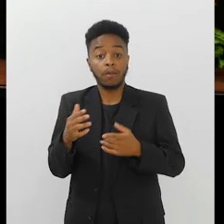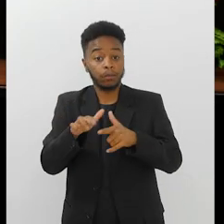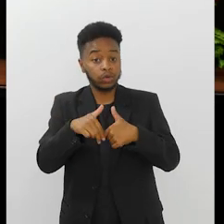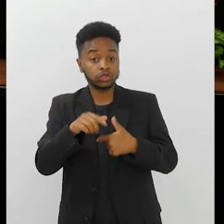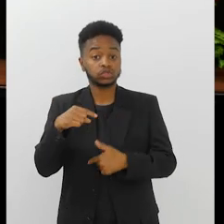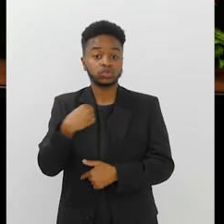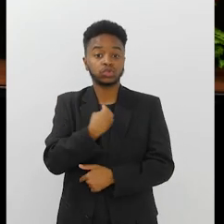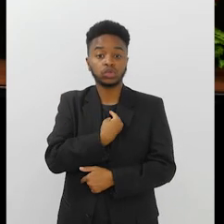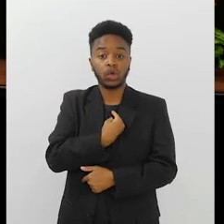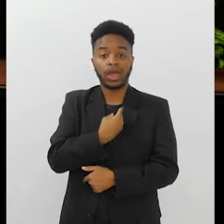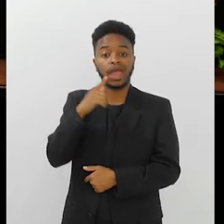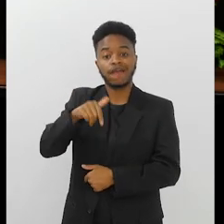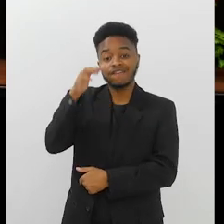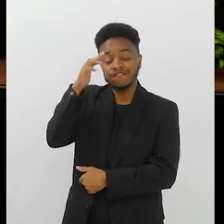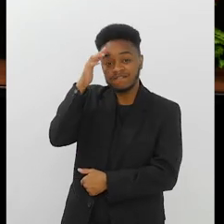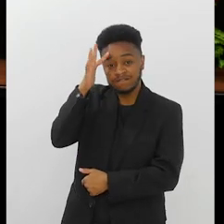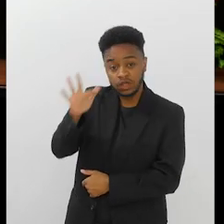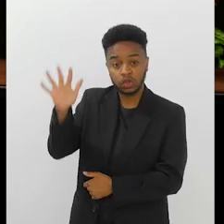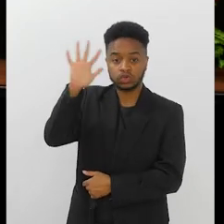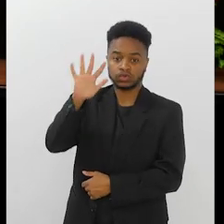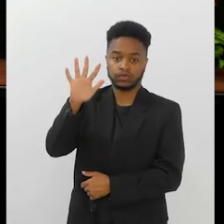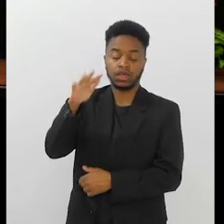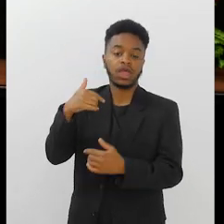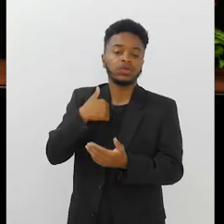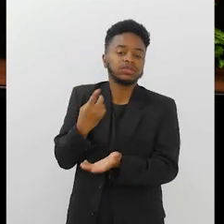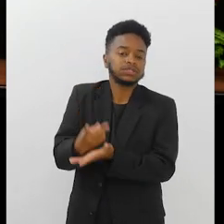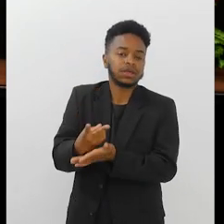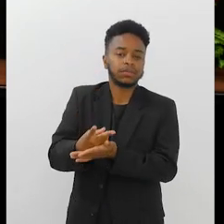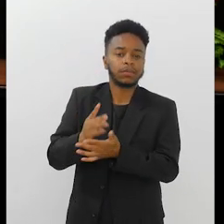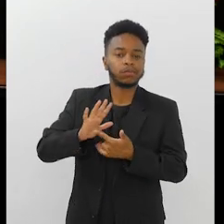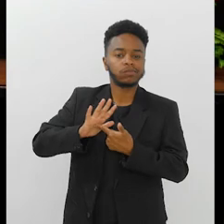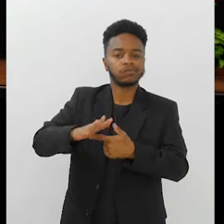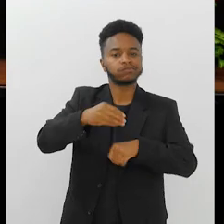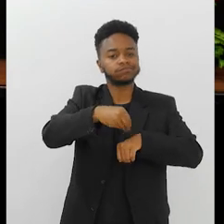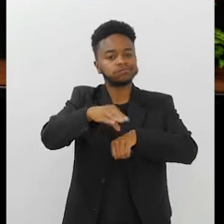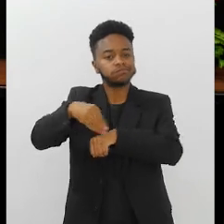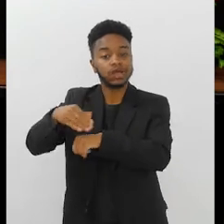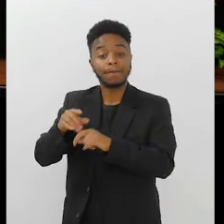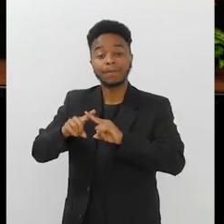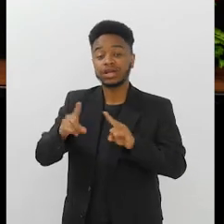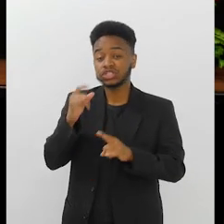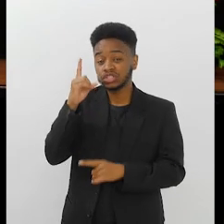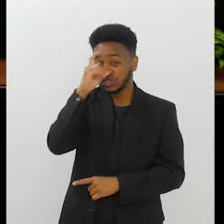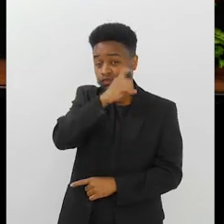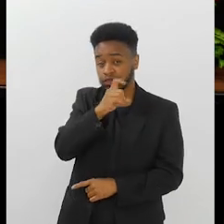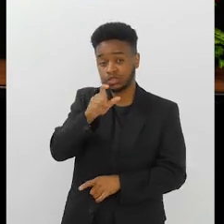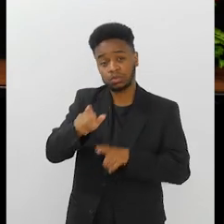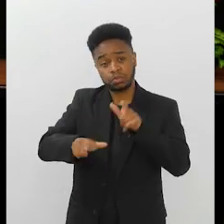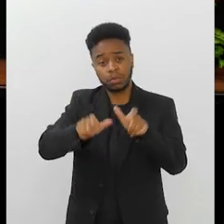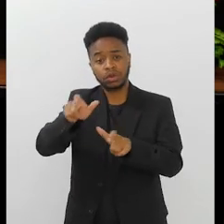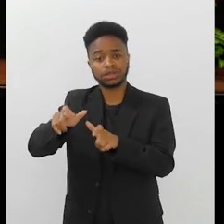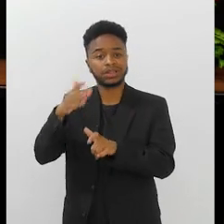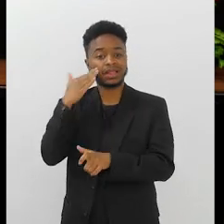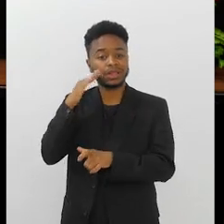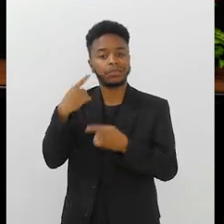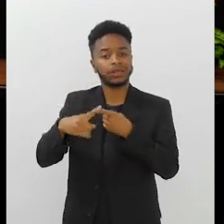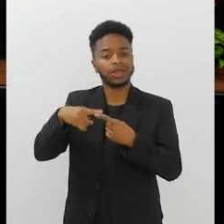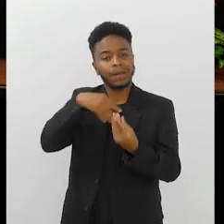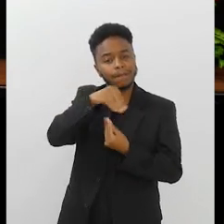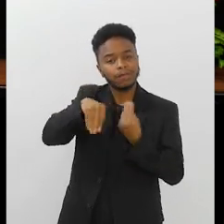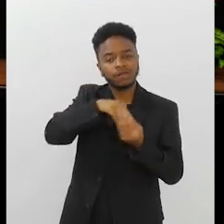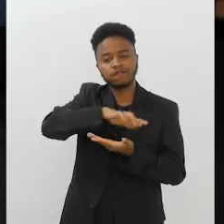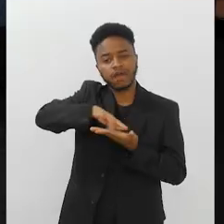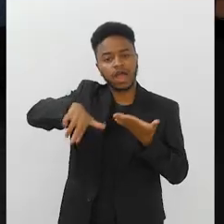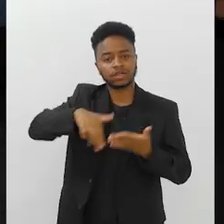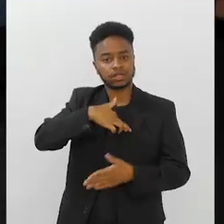somos uma filosofia Eu trabalho muito isso e é muito difícil colocar essa informação dentro de um povo tão Místico quanto o nosso mas ifá